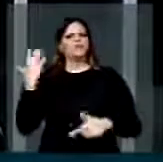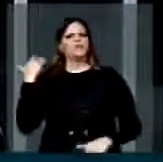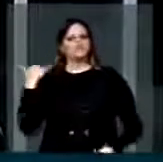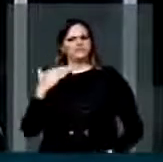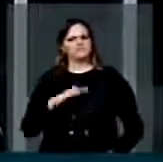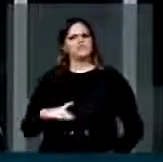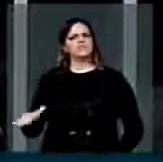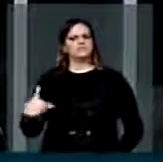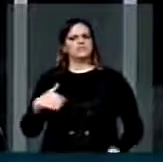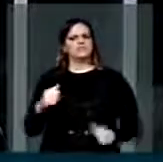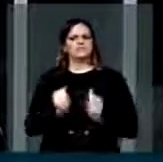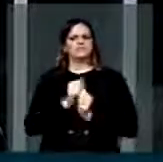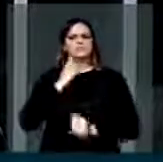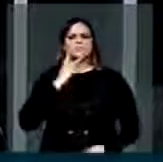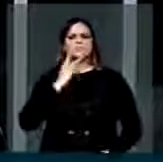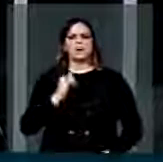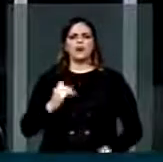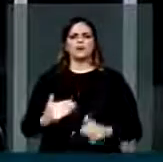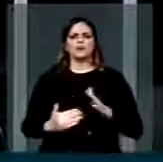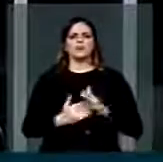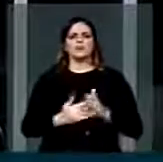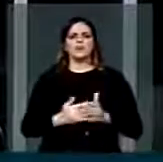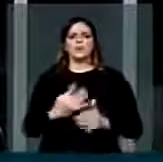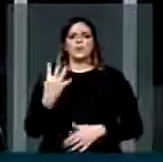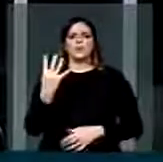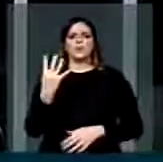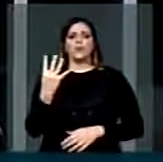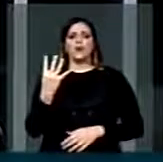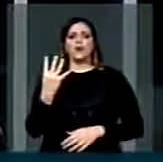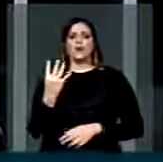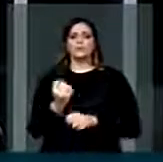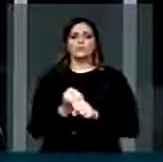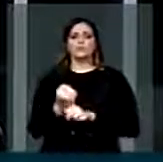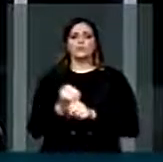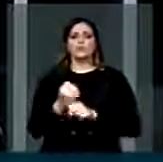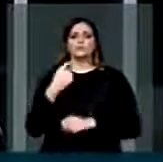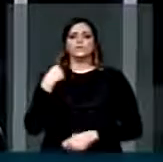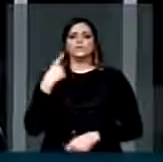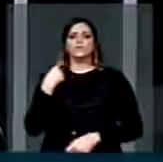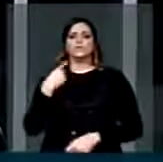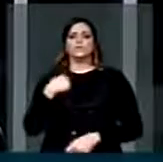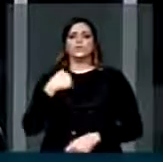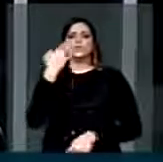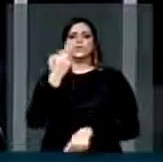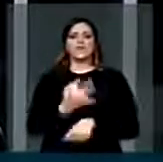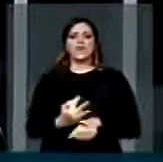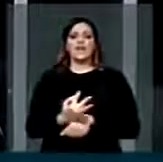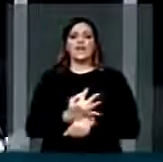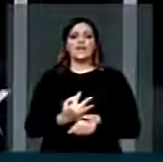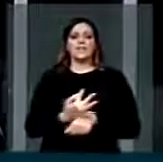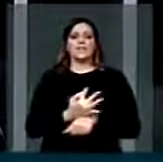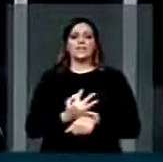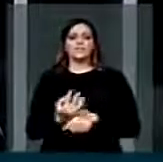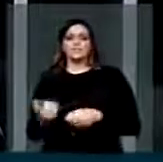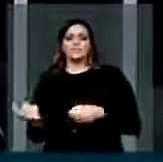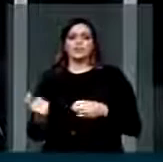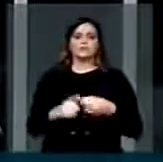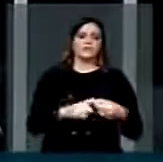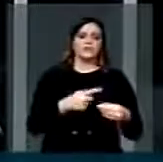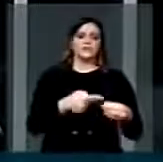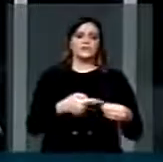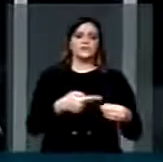Rosa, até o meu 4º ano de direito. Nas minhas férias, eu ia para o interior lá de Saco das